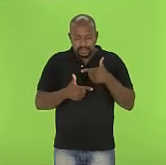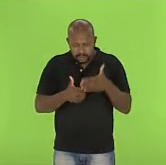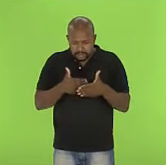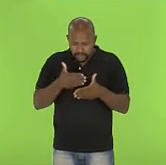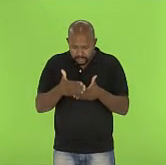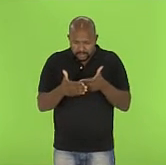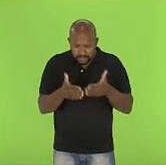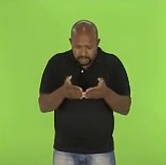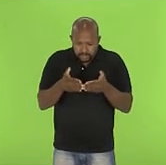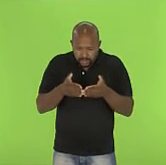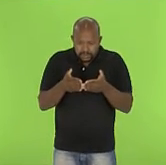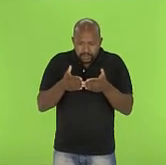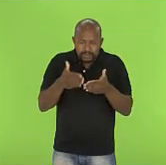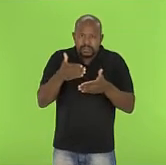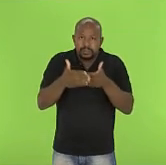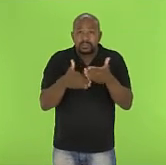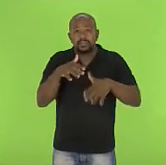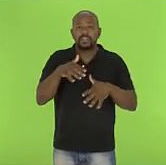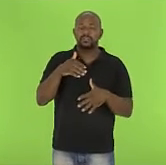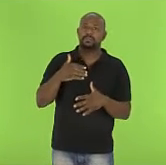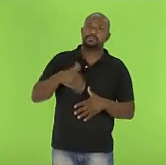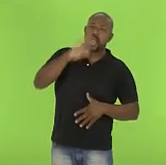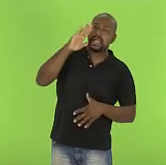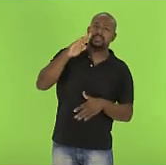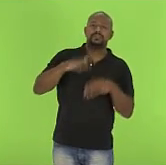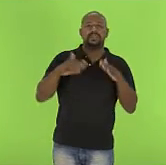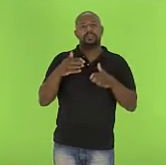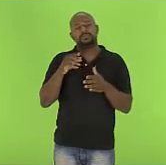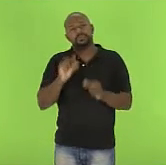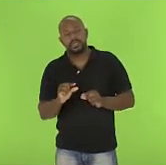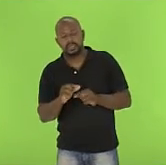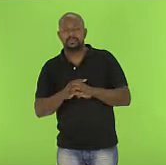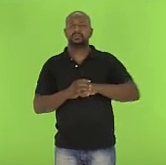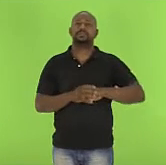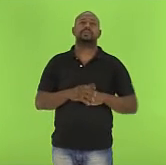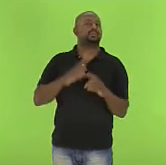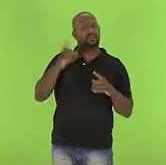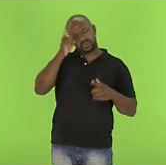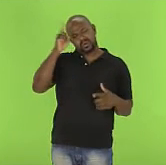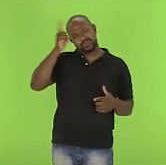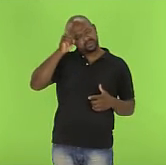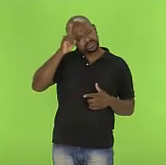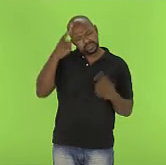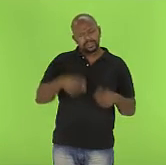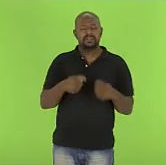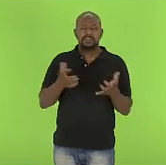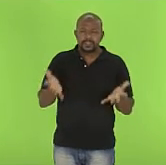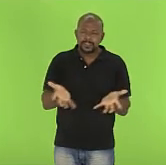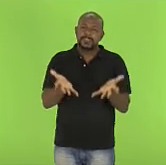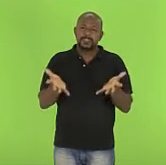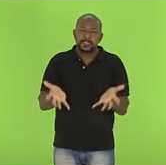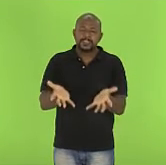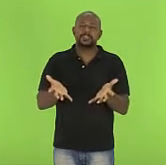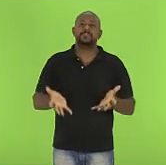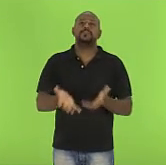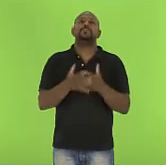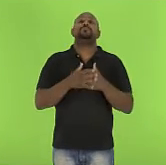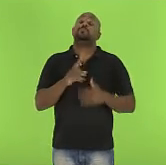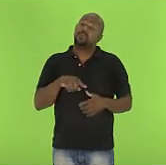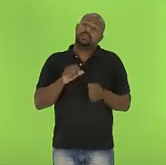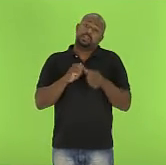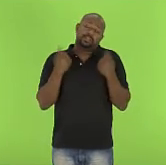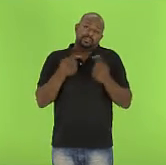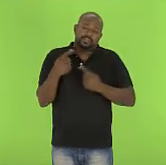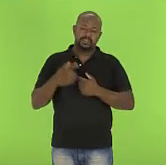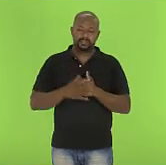tinha que andar um pouquinho para frente. Às vezes andava um pouco mais, às vezes andava um pouco menos, mas todo dia tinha que ter o vento soprando ali.